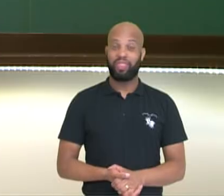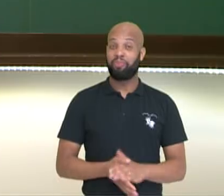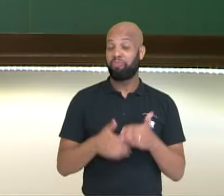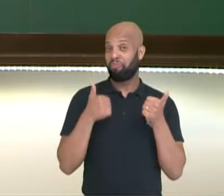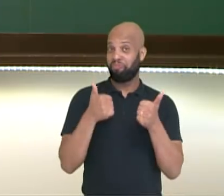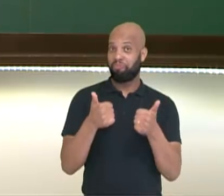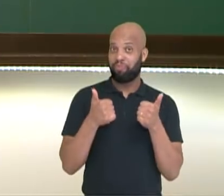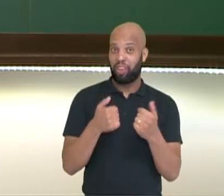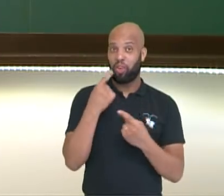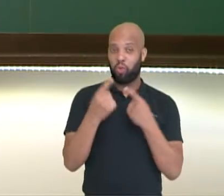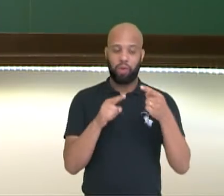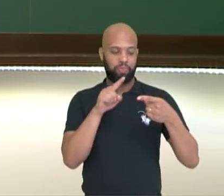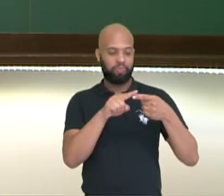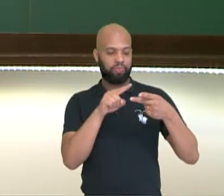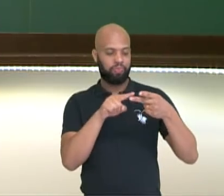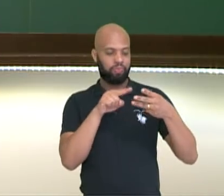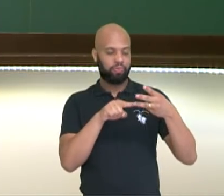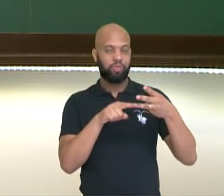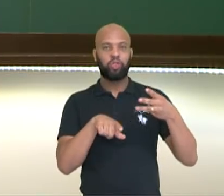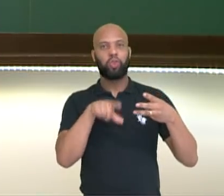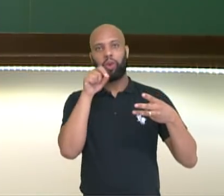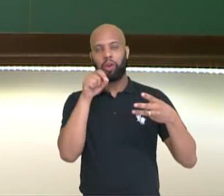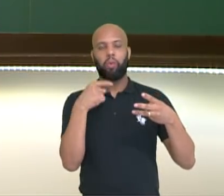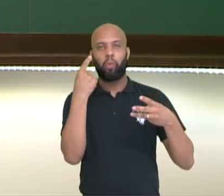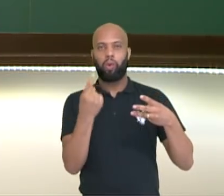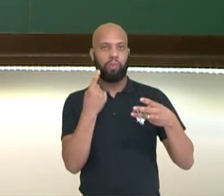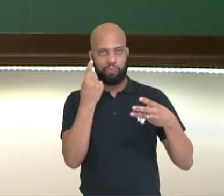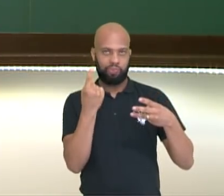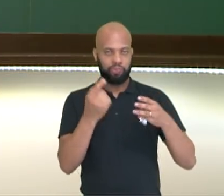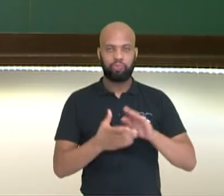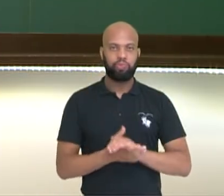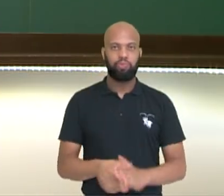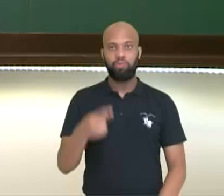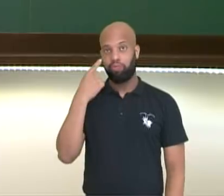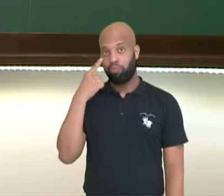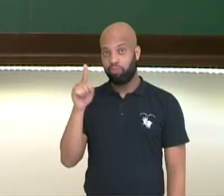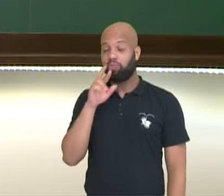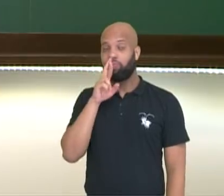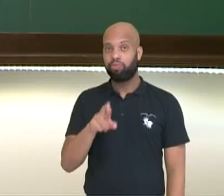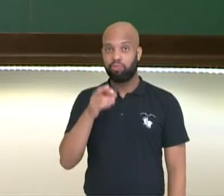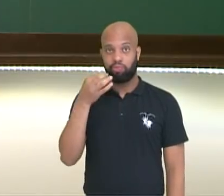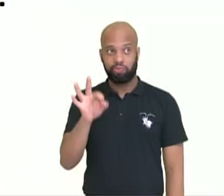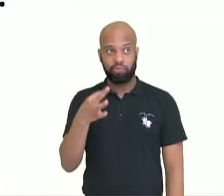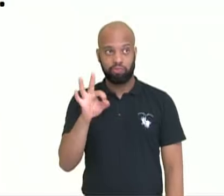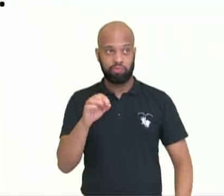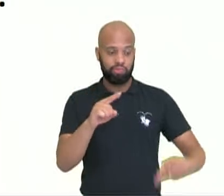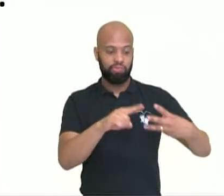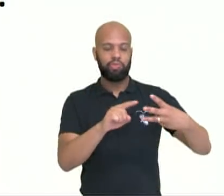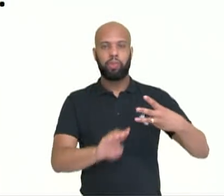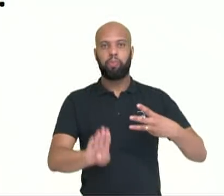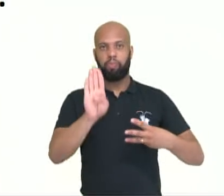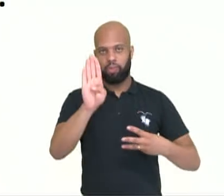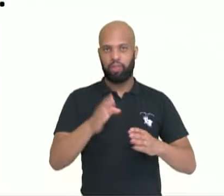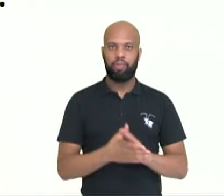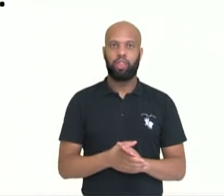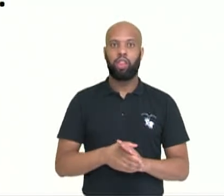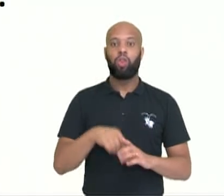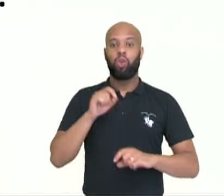Muito bem, qual alternativa você indicou? Letra A, letra B ou letra C? Olha aqui na tela a resolução para você, ó. Letra B,